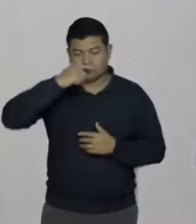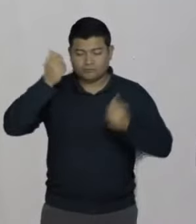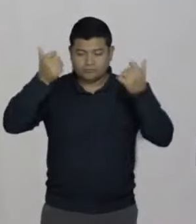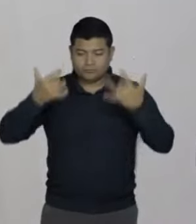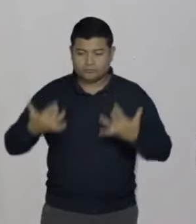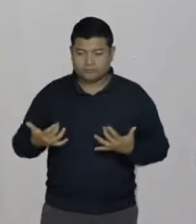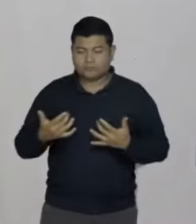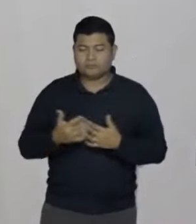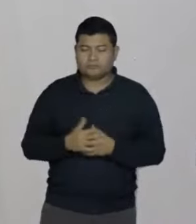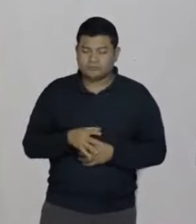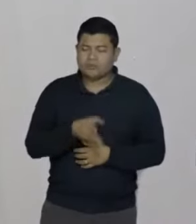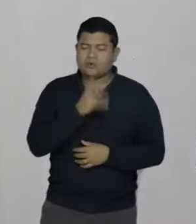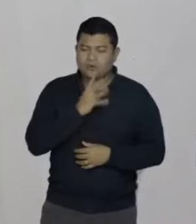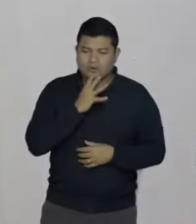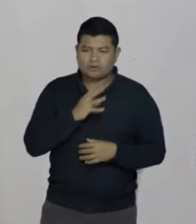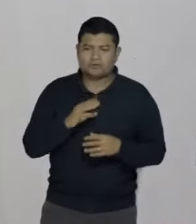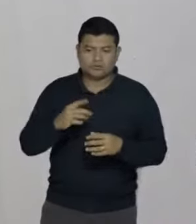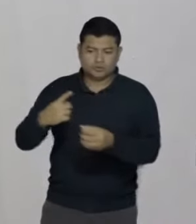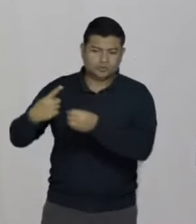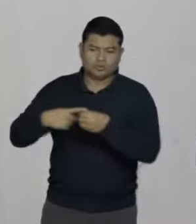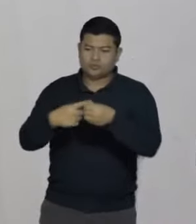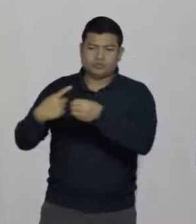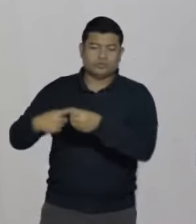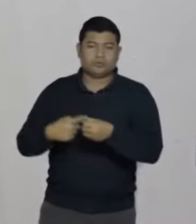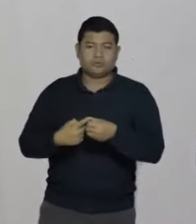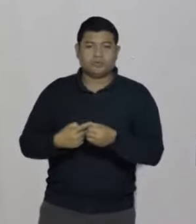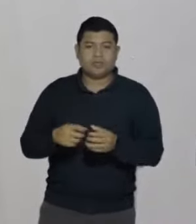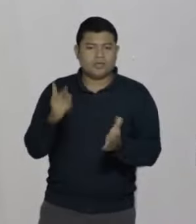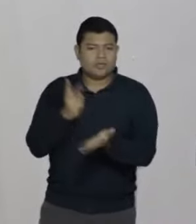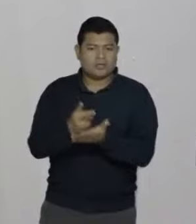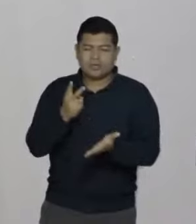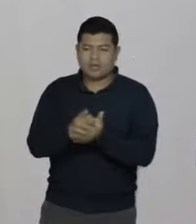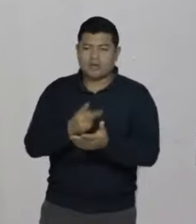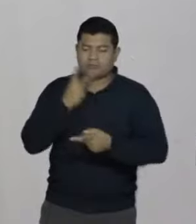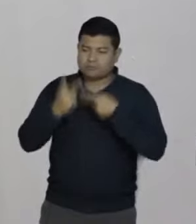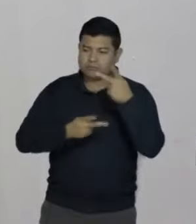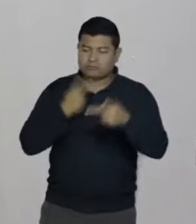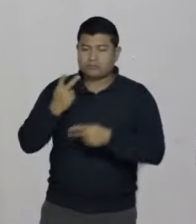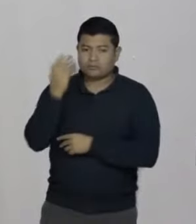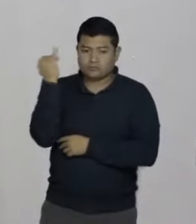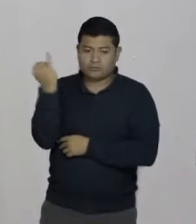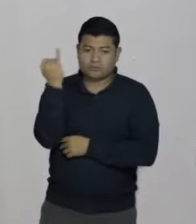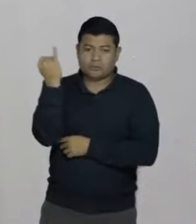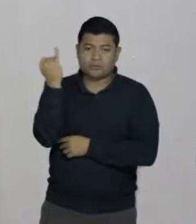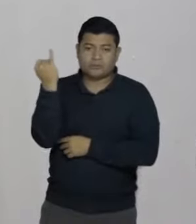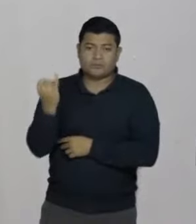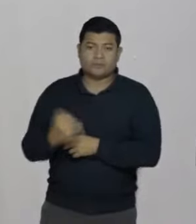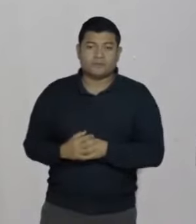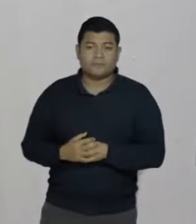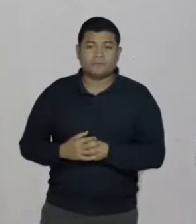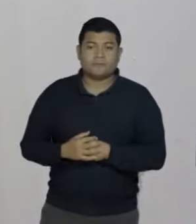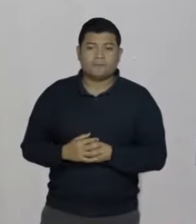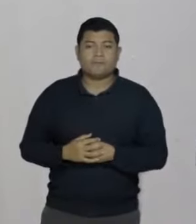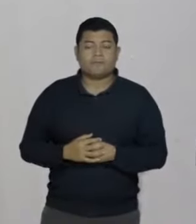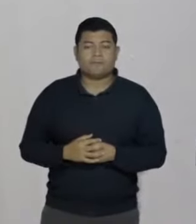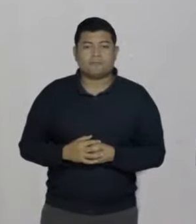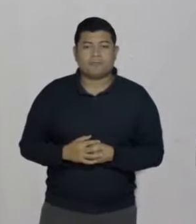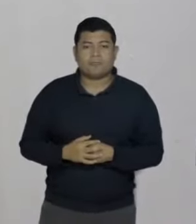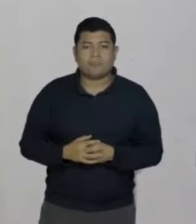todas as regiões o senhor tem sempre muito a contribuir com a nossa participação aqui na Tribuna